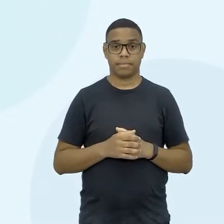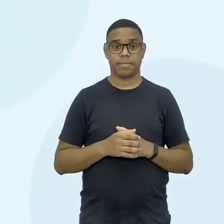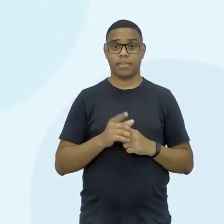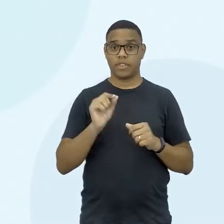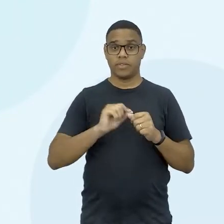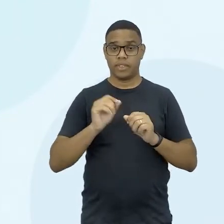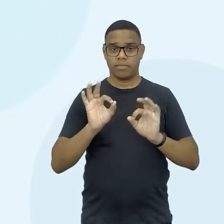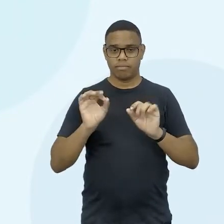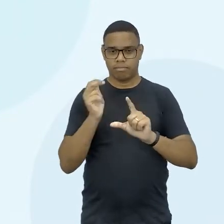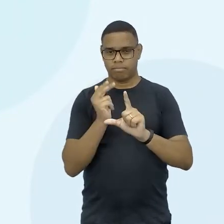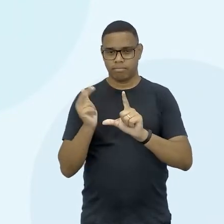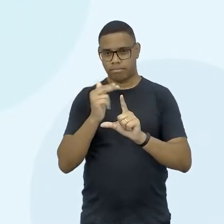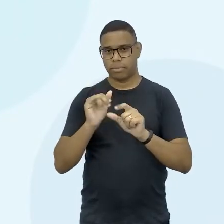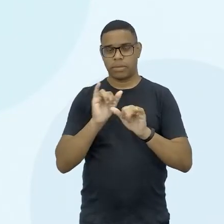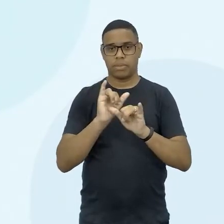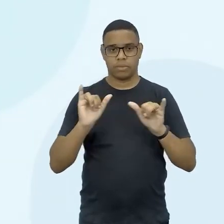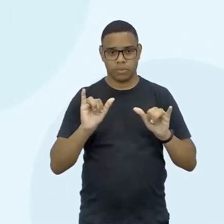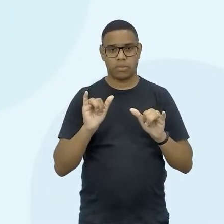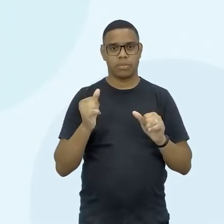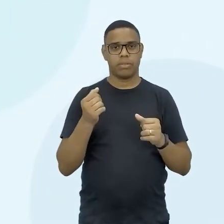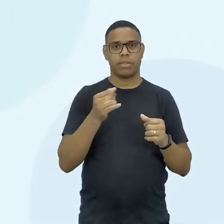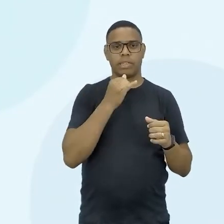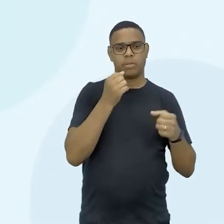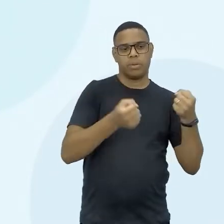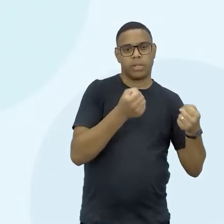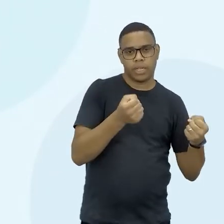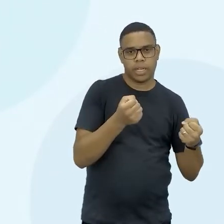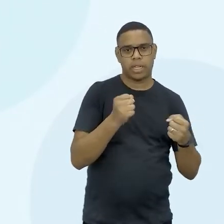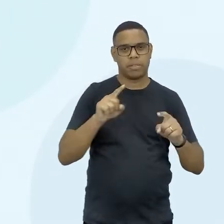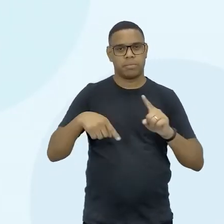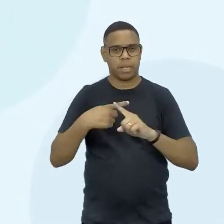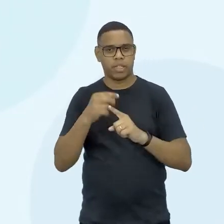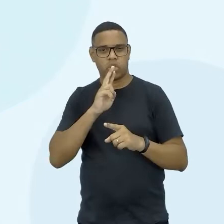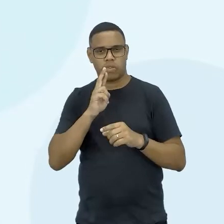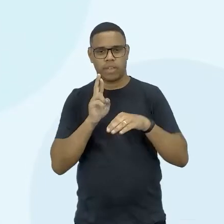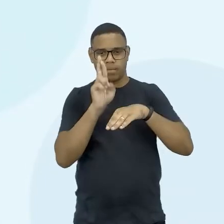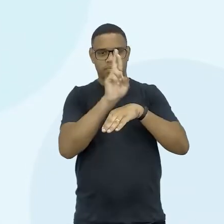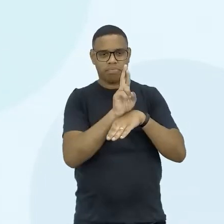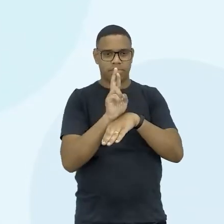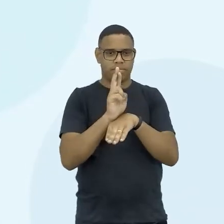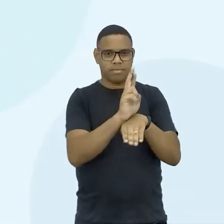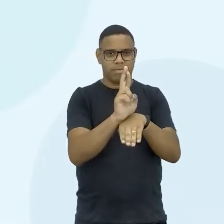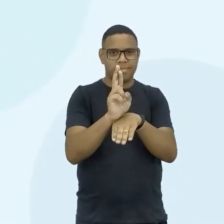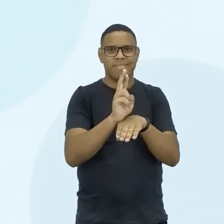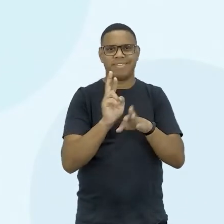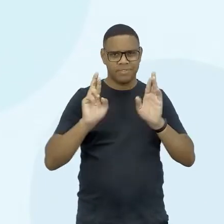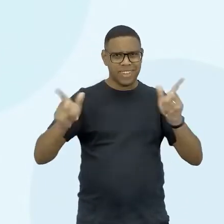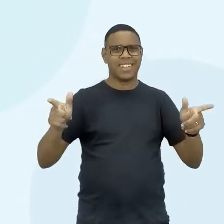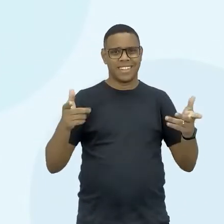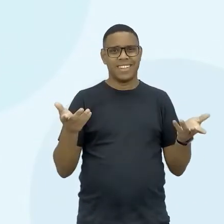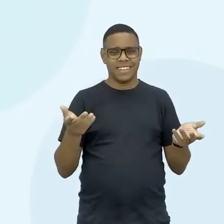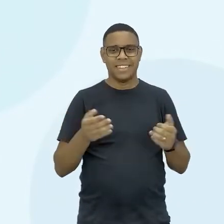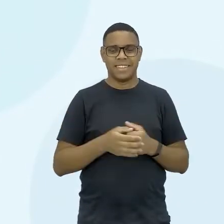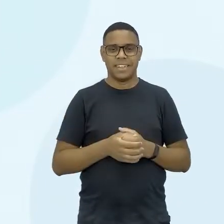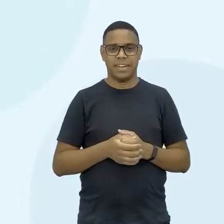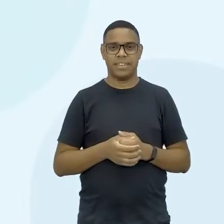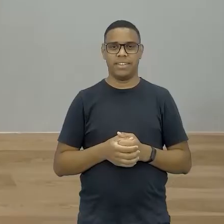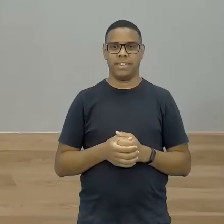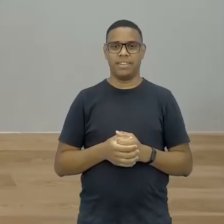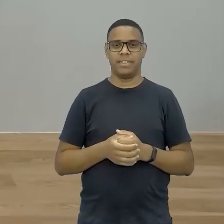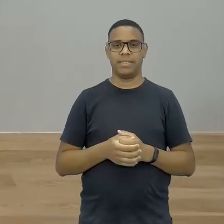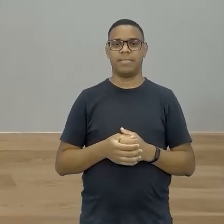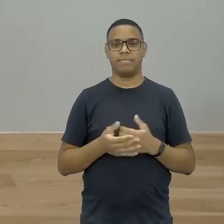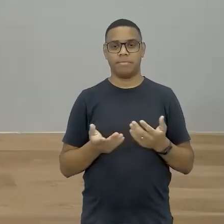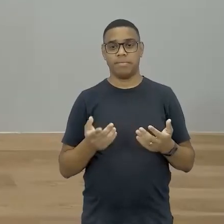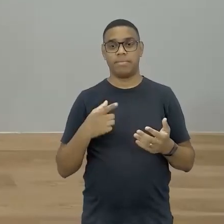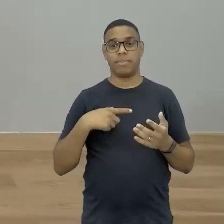as releituras, a propaganda era de um carro, ele colocou um sorvete em cima do carro, já vira outra coisa, né? Não precisa nem...